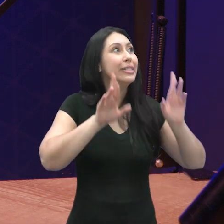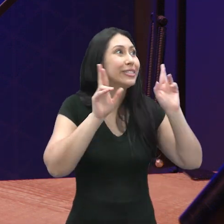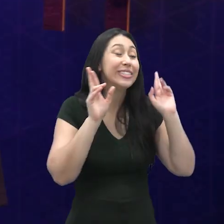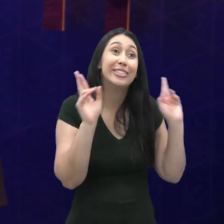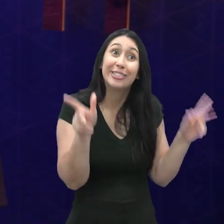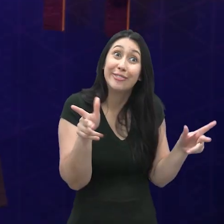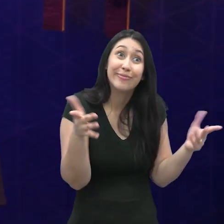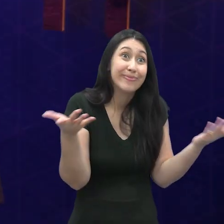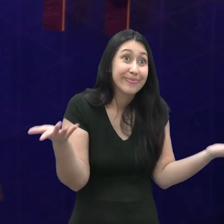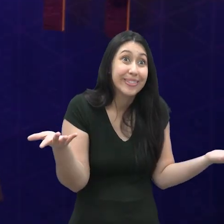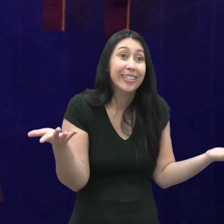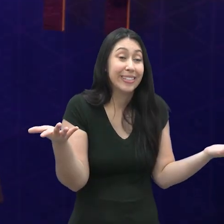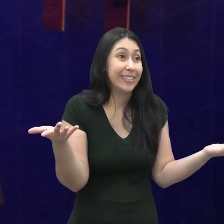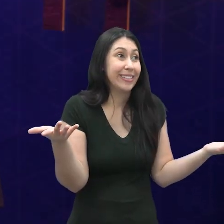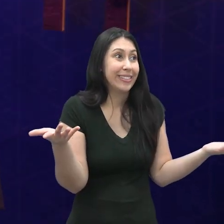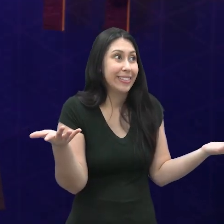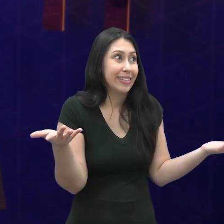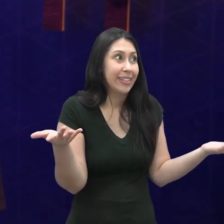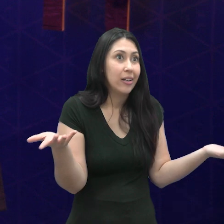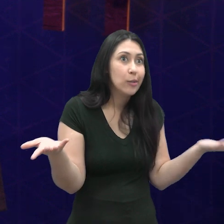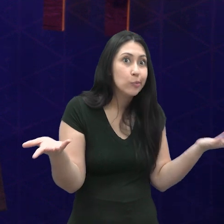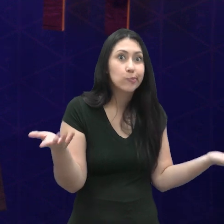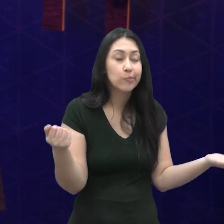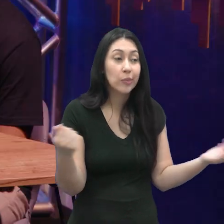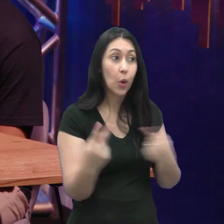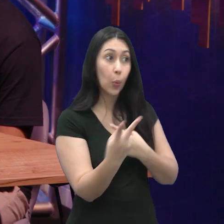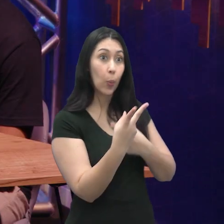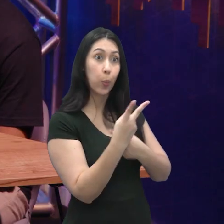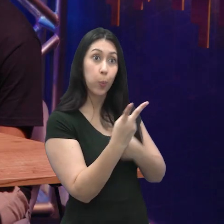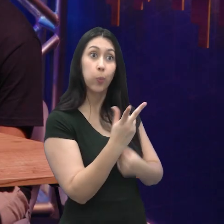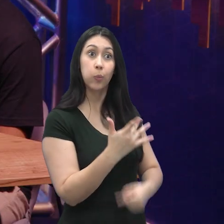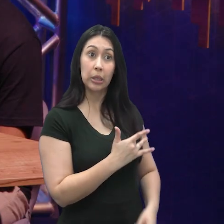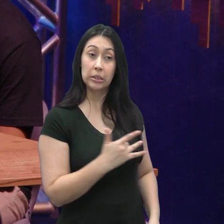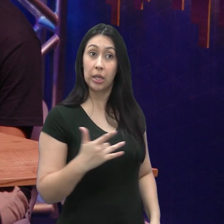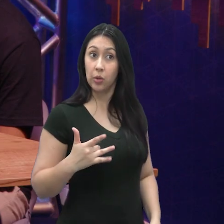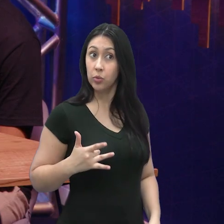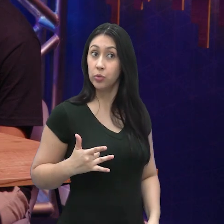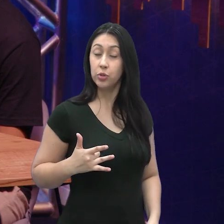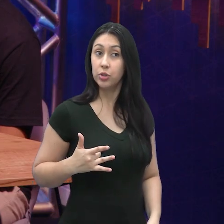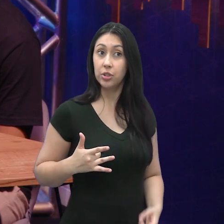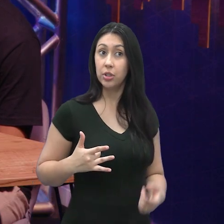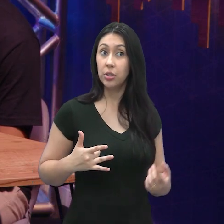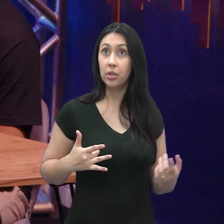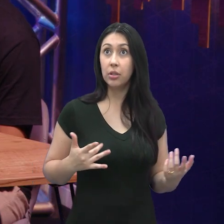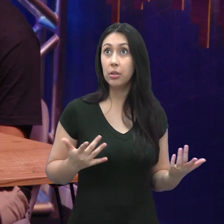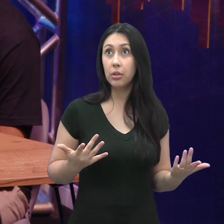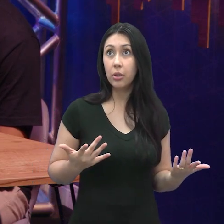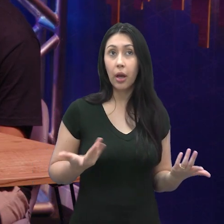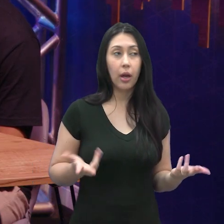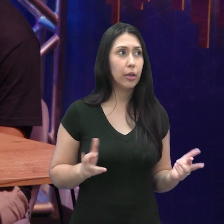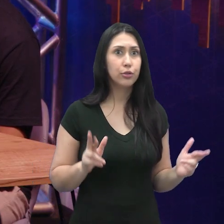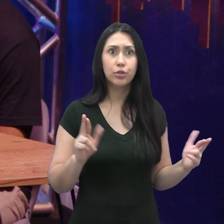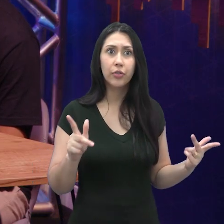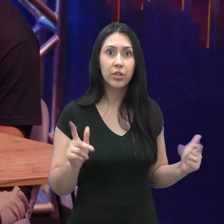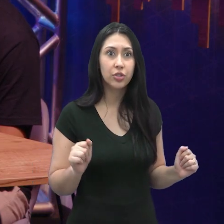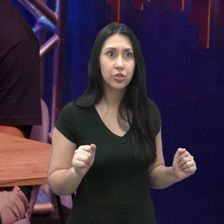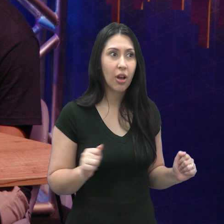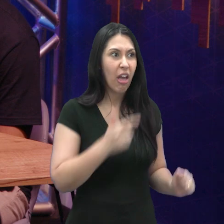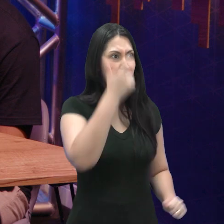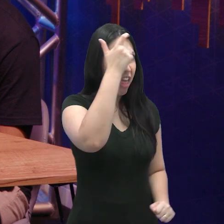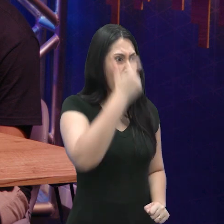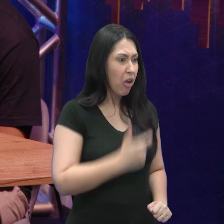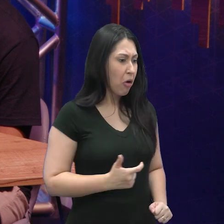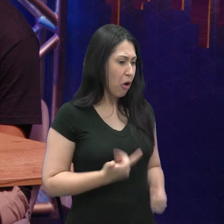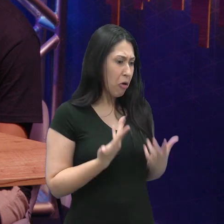uma diferença muito grande, né, entre você cuidar da sua saúde e de você não ser o que